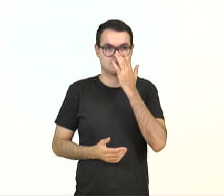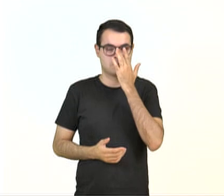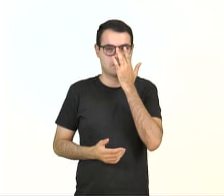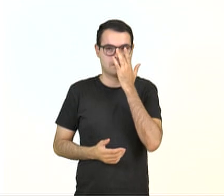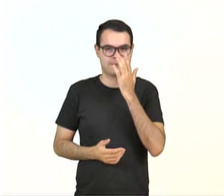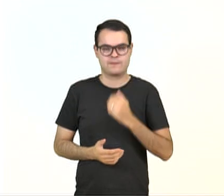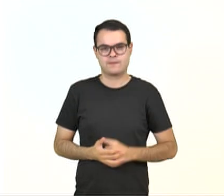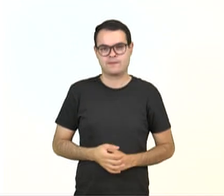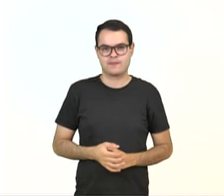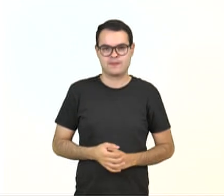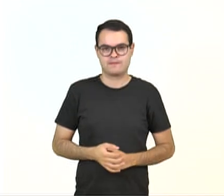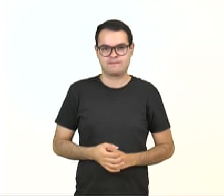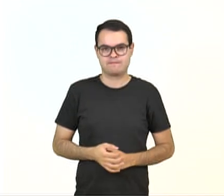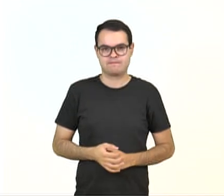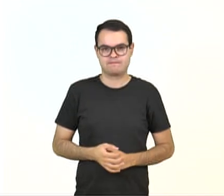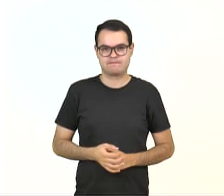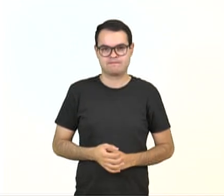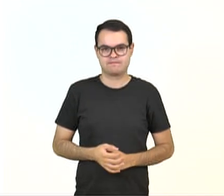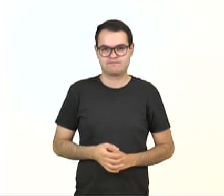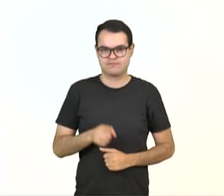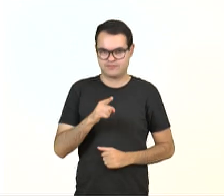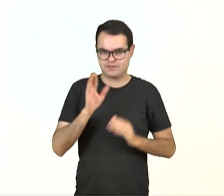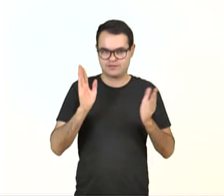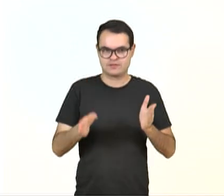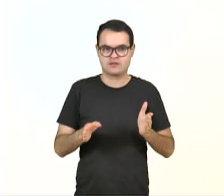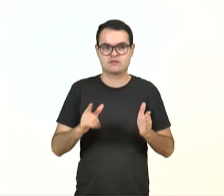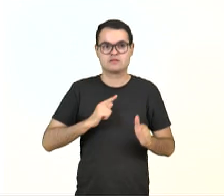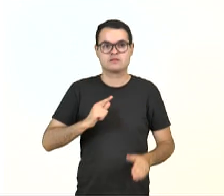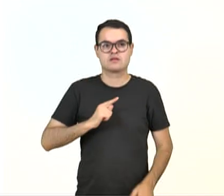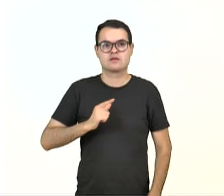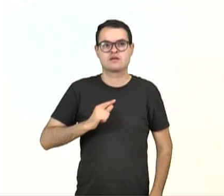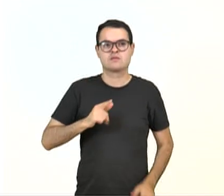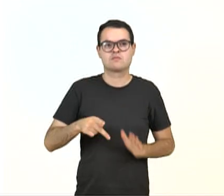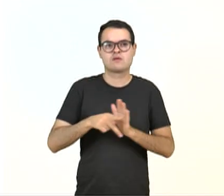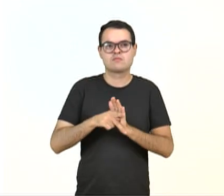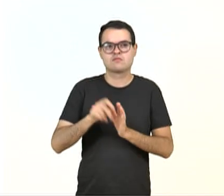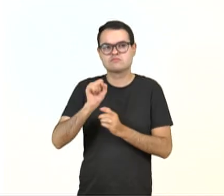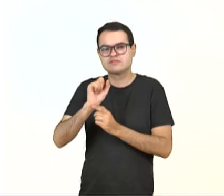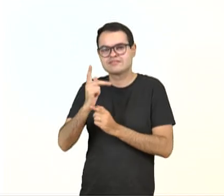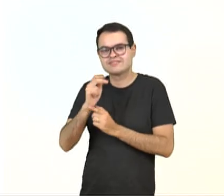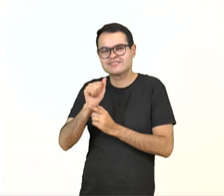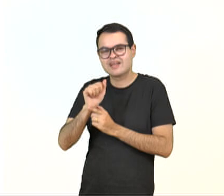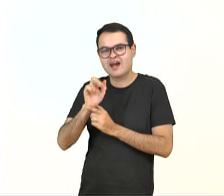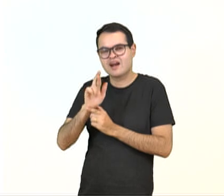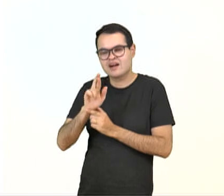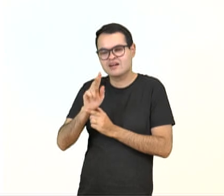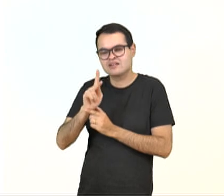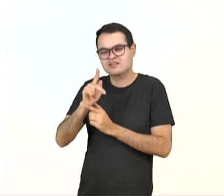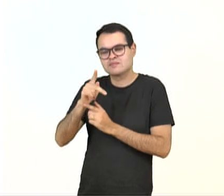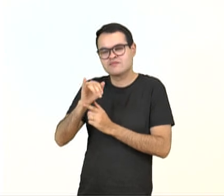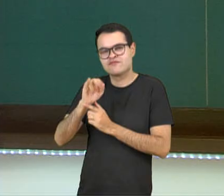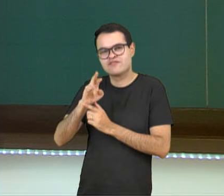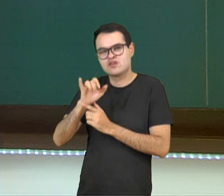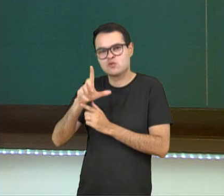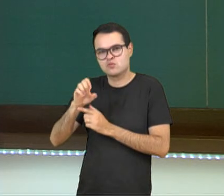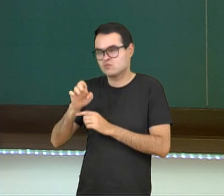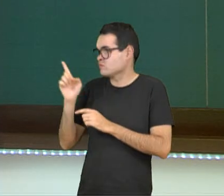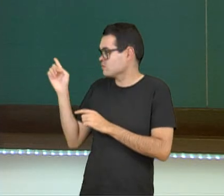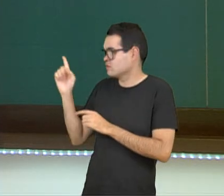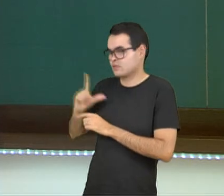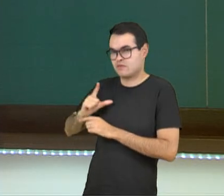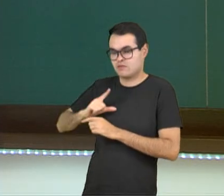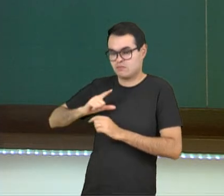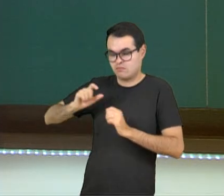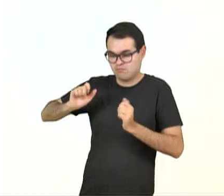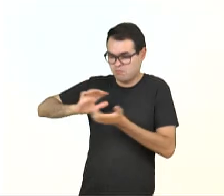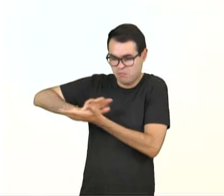Você já ouviu falar do massacre de Sharpeville? É, foi algo bem tenso.